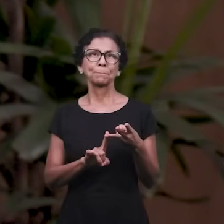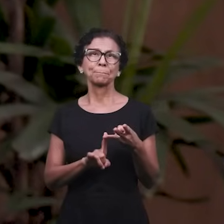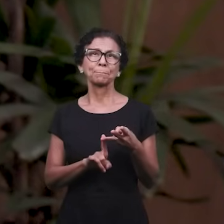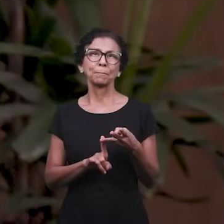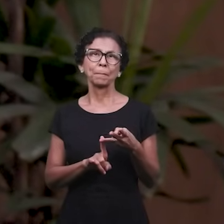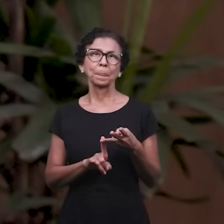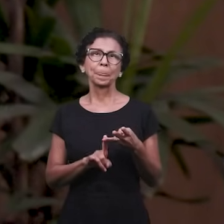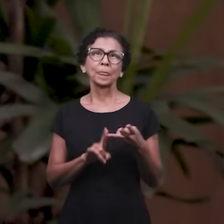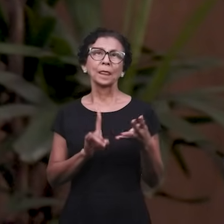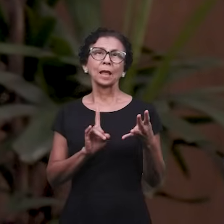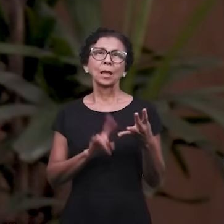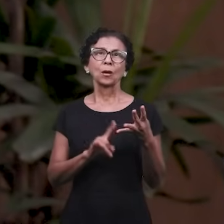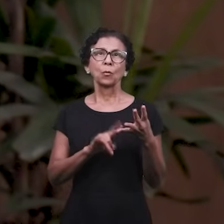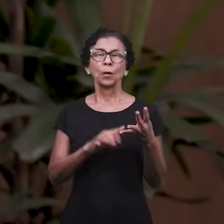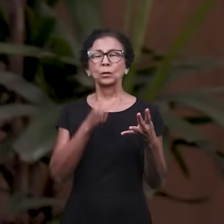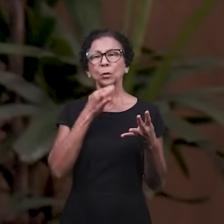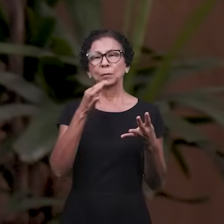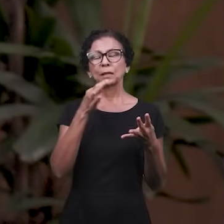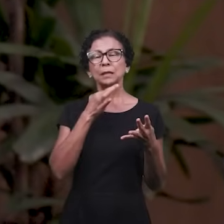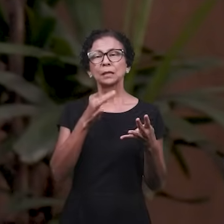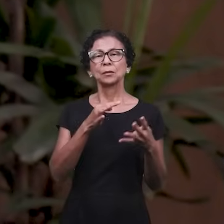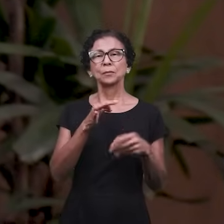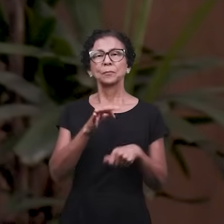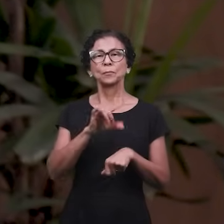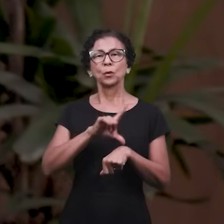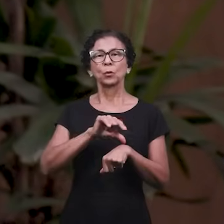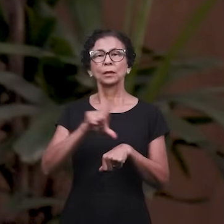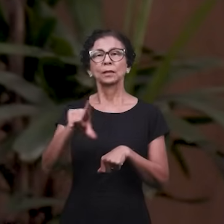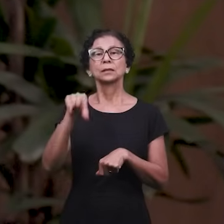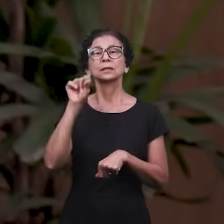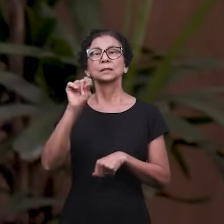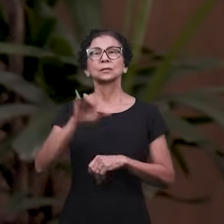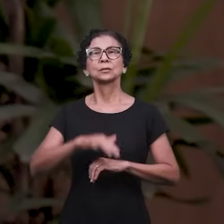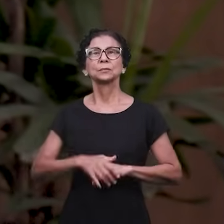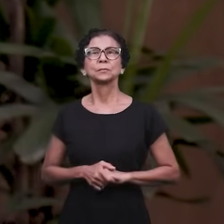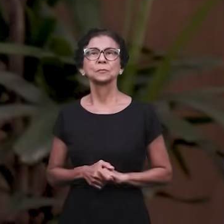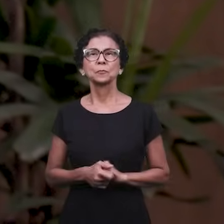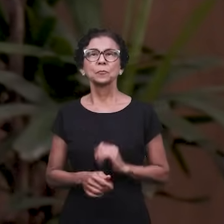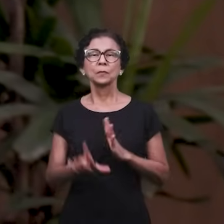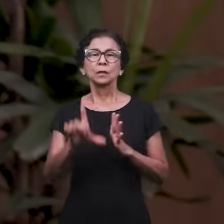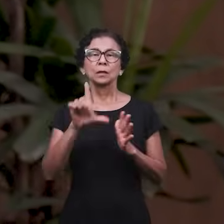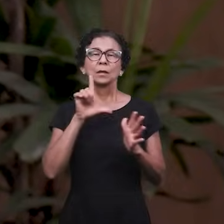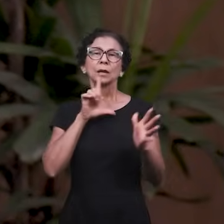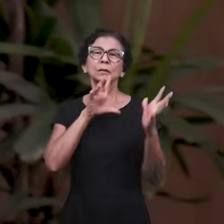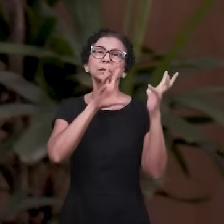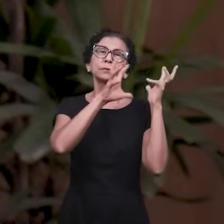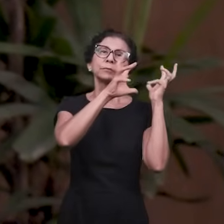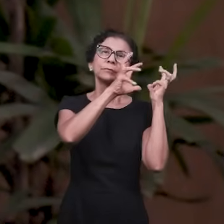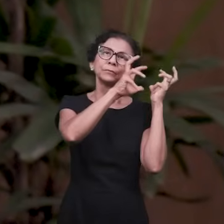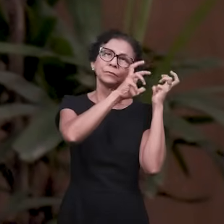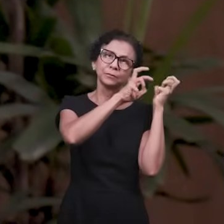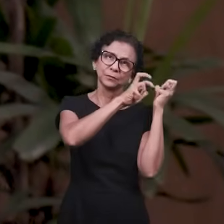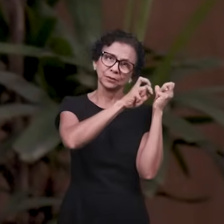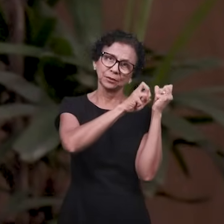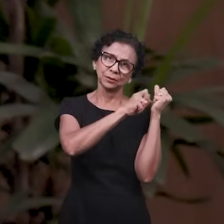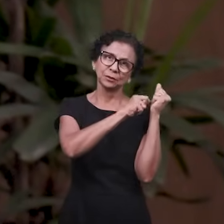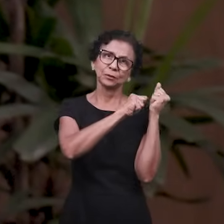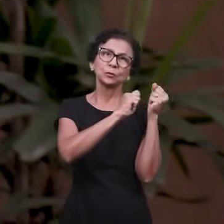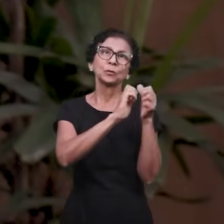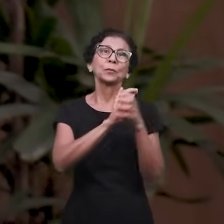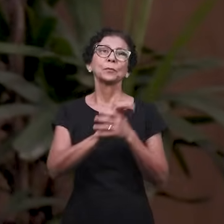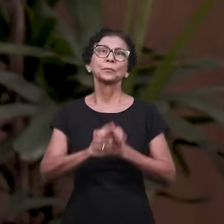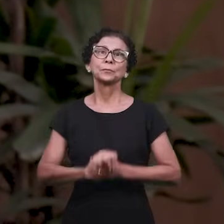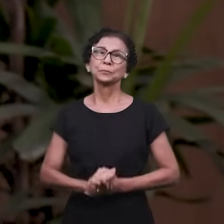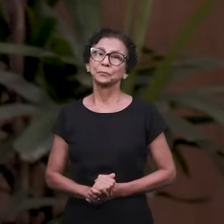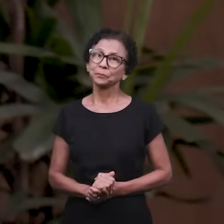sugestão, defina um horário. Na minha casa, funciona muito bem antes de dormir, porque a gente separa um período da